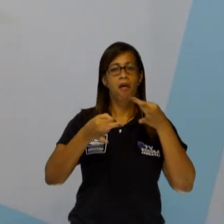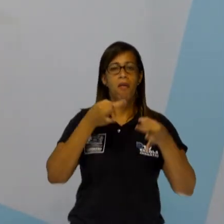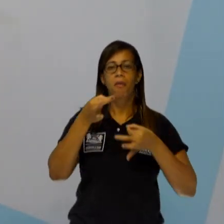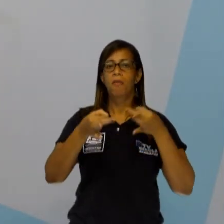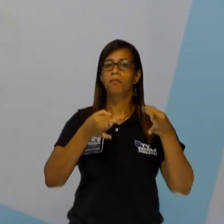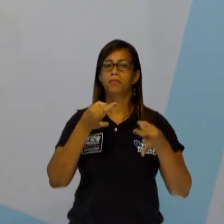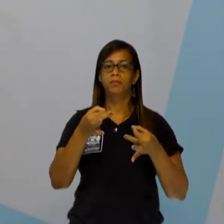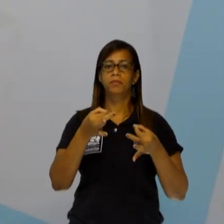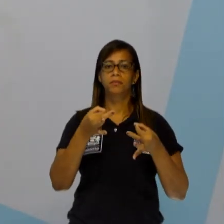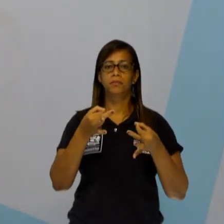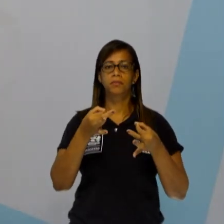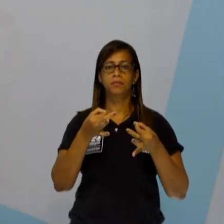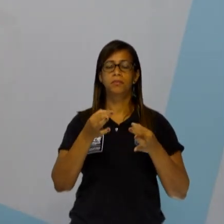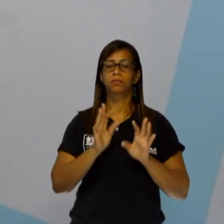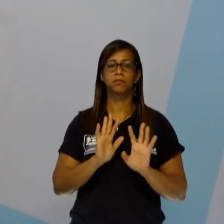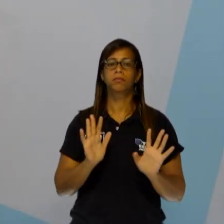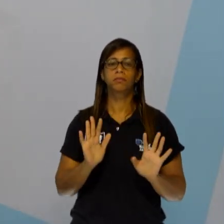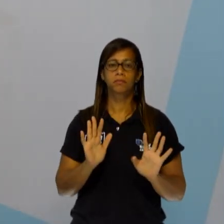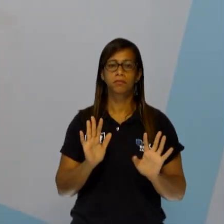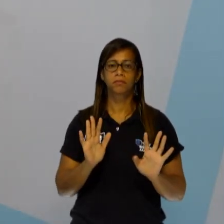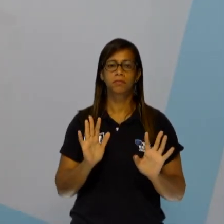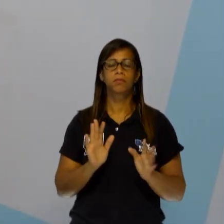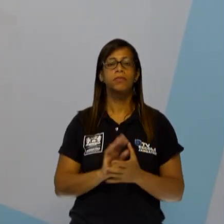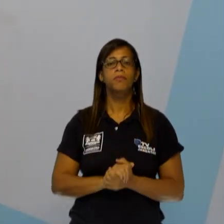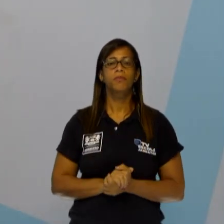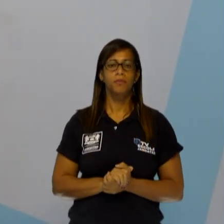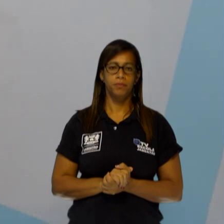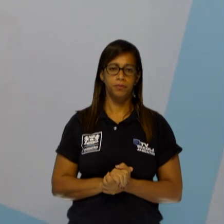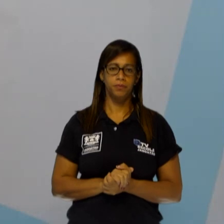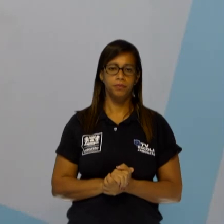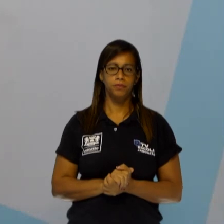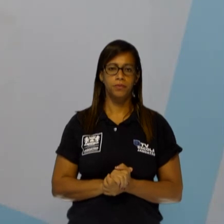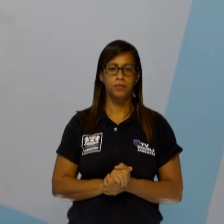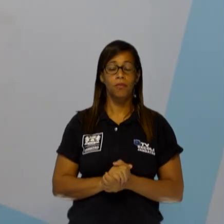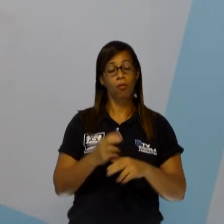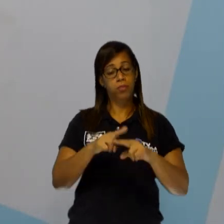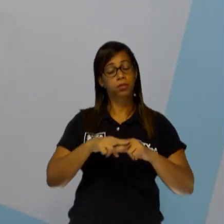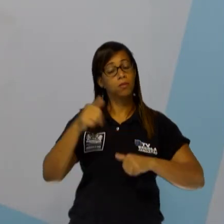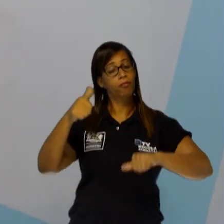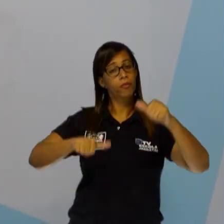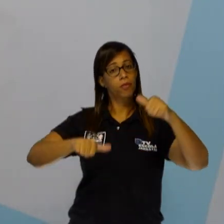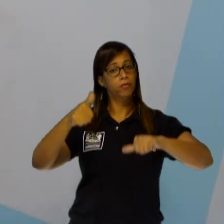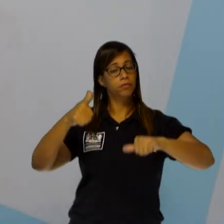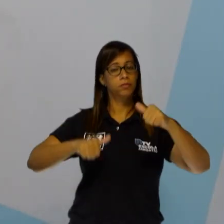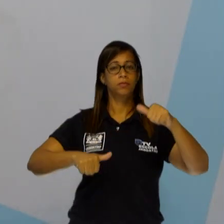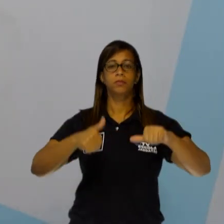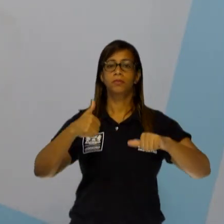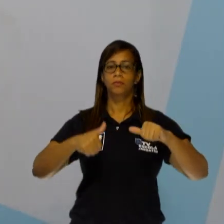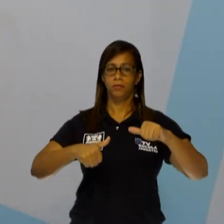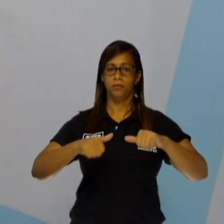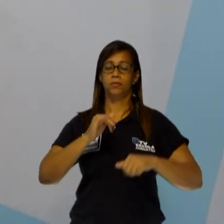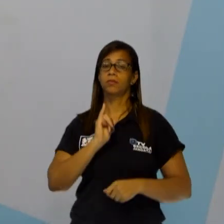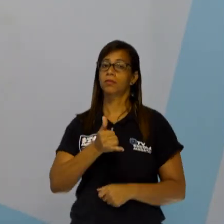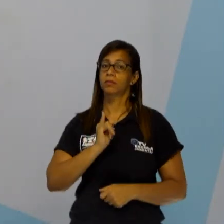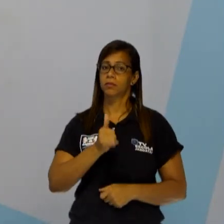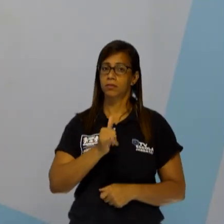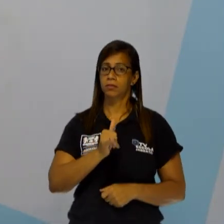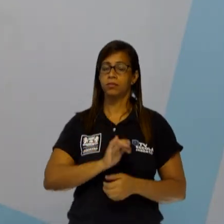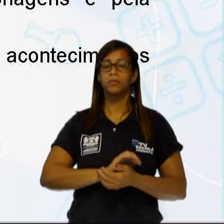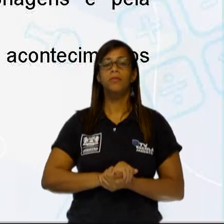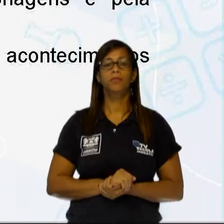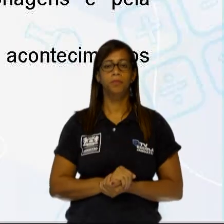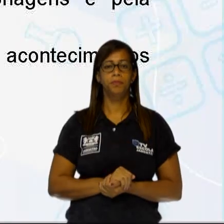argumento, isso aí é o texto argumentativo, tá? Não é uma questão como essa que a gente está aqui avaliando, que trata-se de uma narrativa. Vamos ver o item